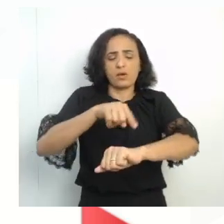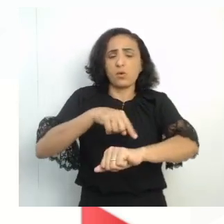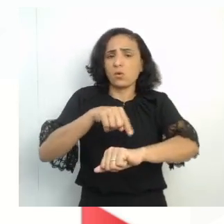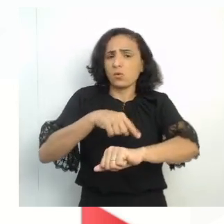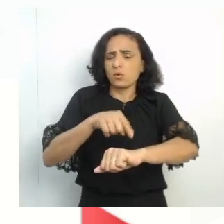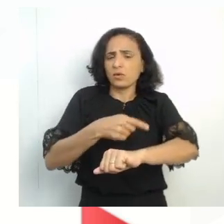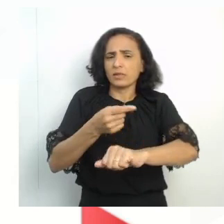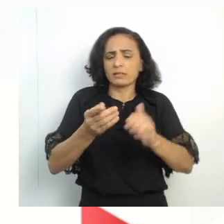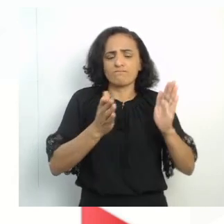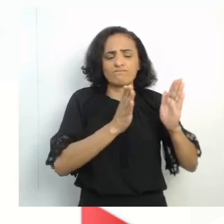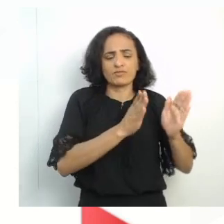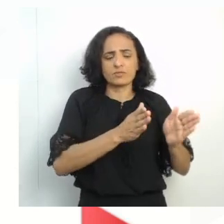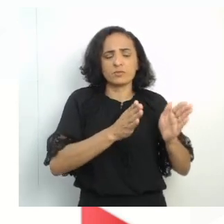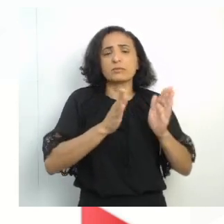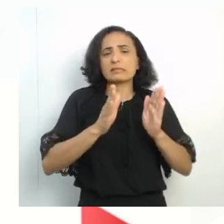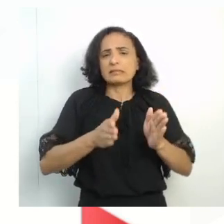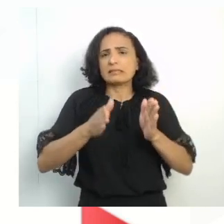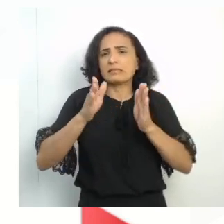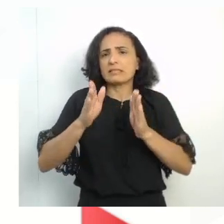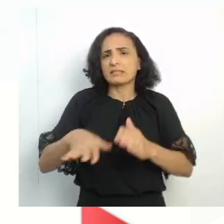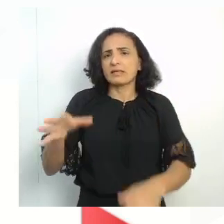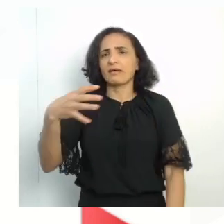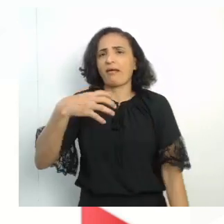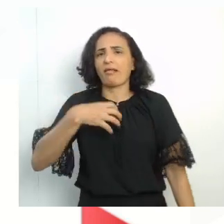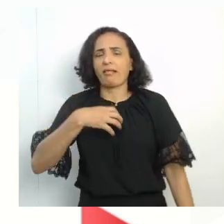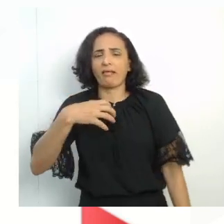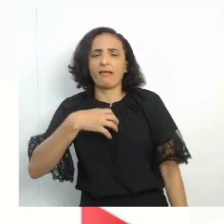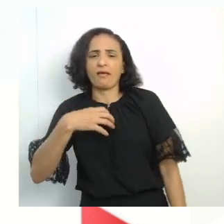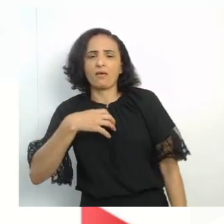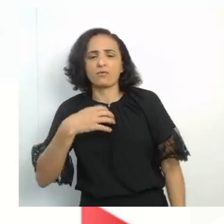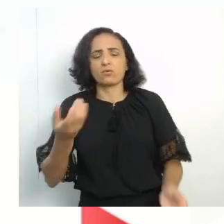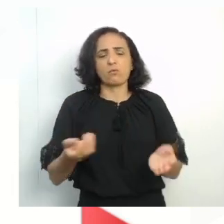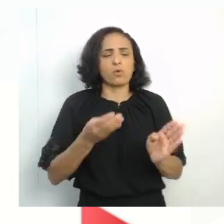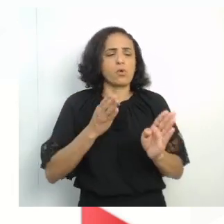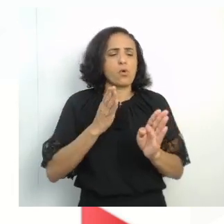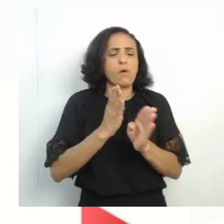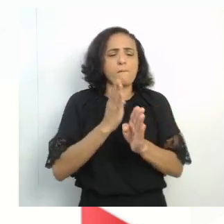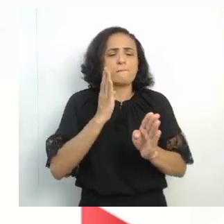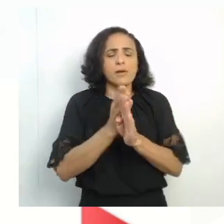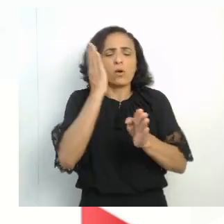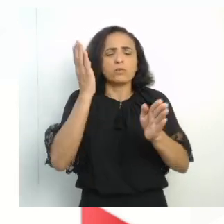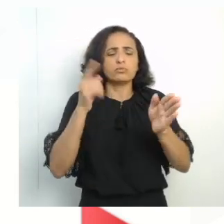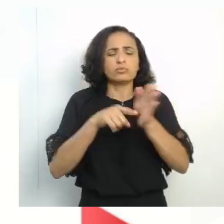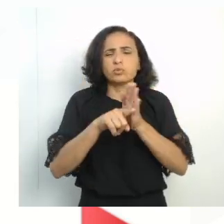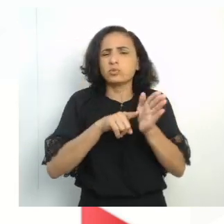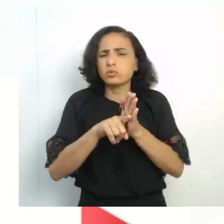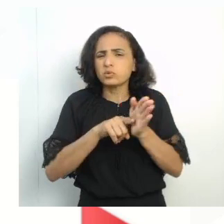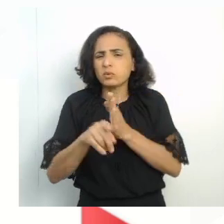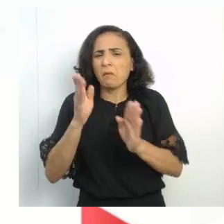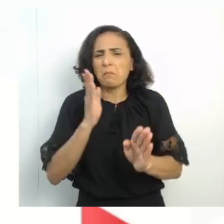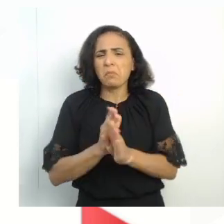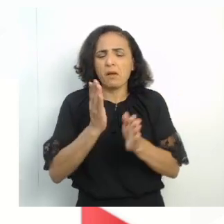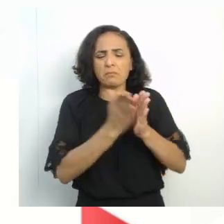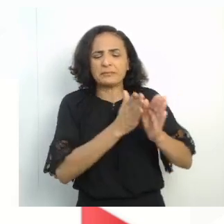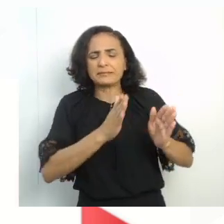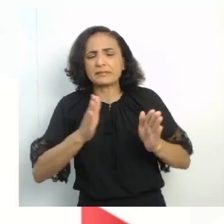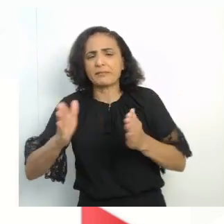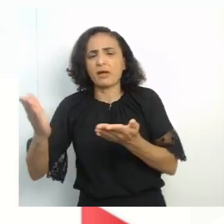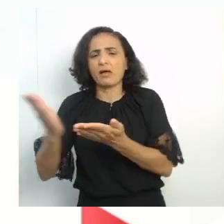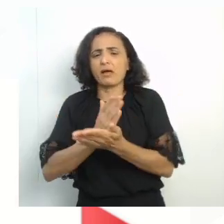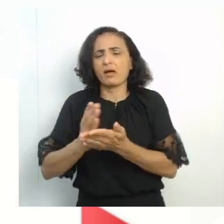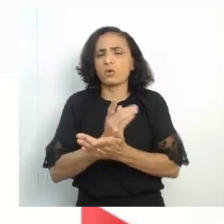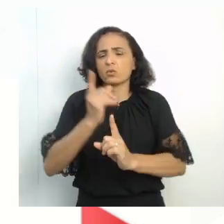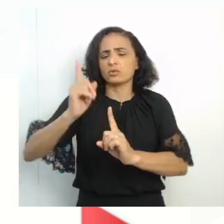ali para profilaxia, diagnóstico, terapia de doença ou também para modificação